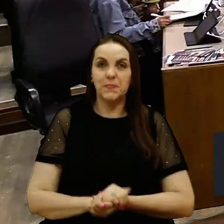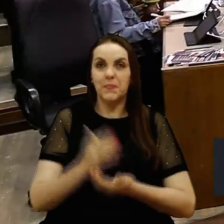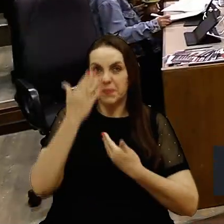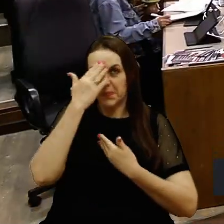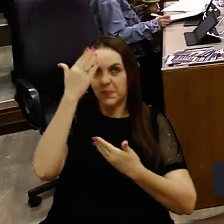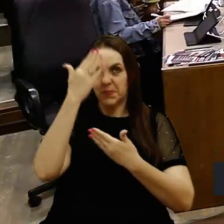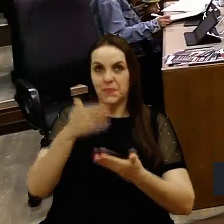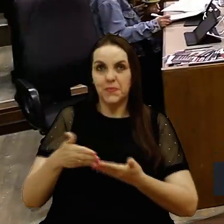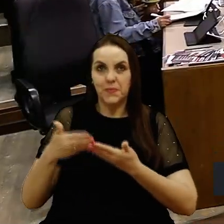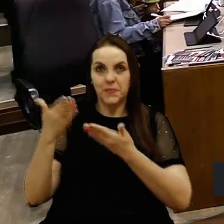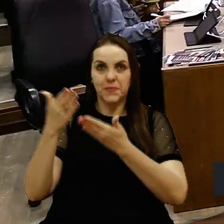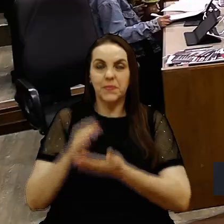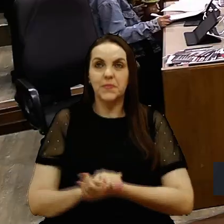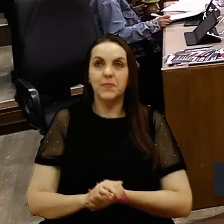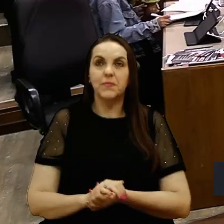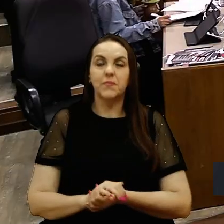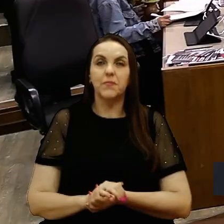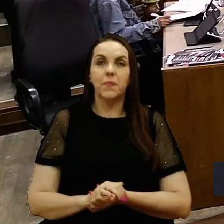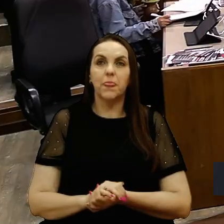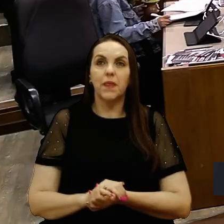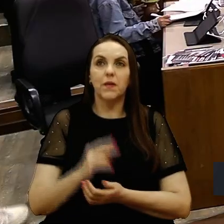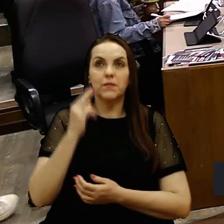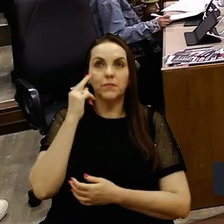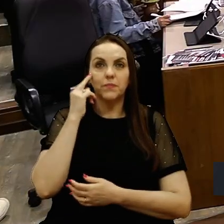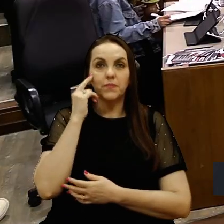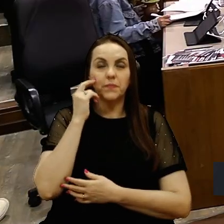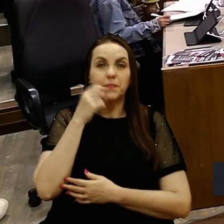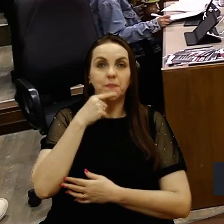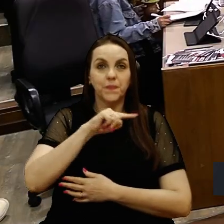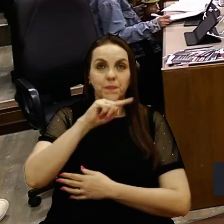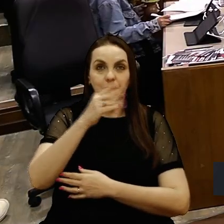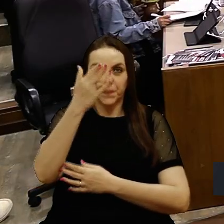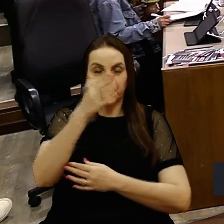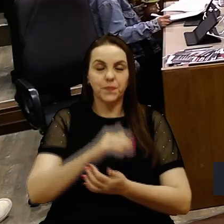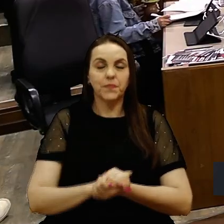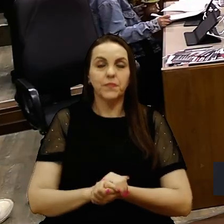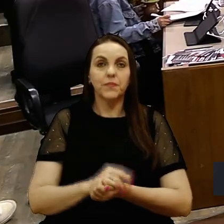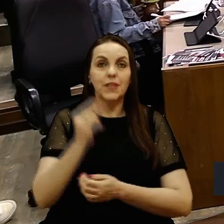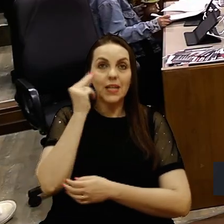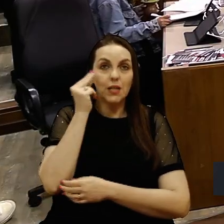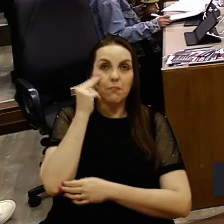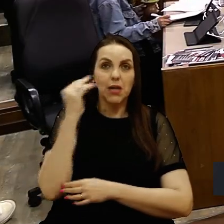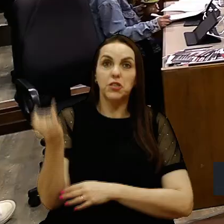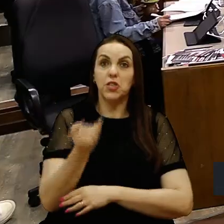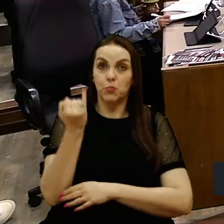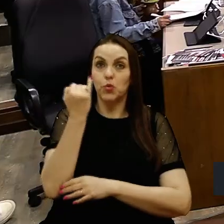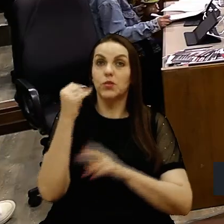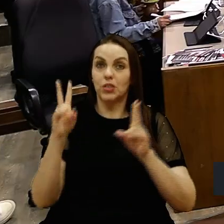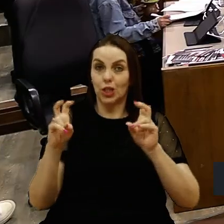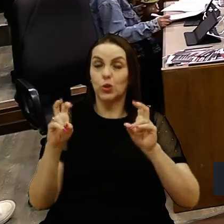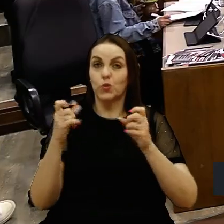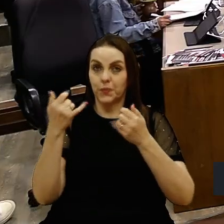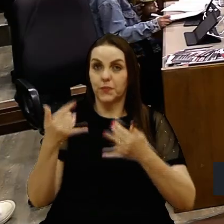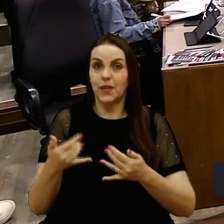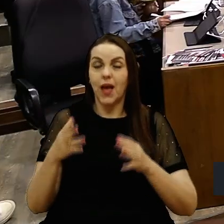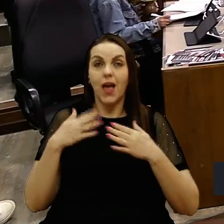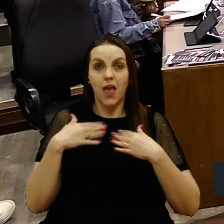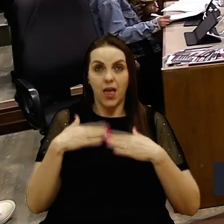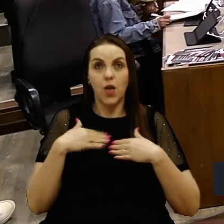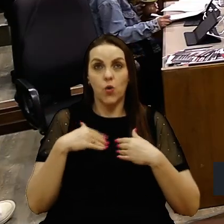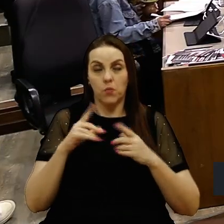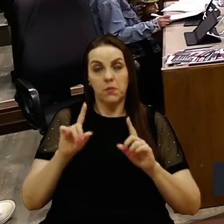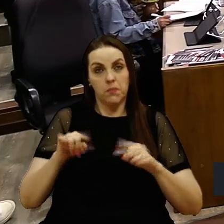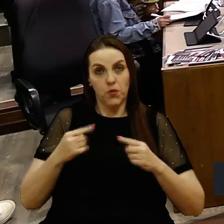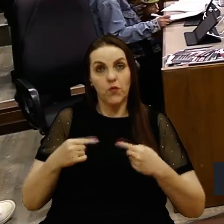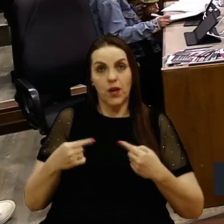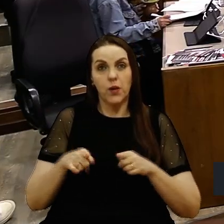parte, Calema Garbim. Colega D'Ambrosio, só esclarecer, acho que o vereador Libardi trouxe um assunto importante. Eu fui provocado na semana passada, inclusive, e questionei o secretário